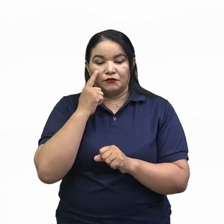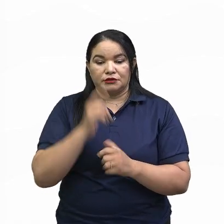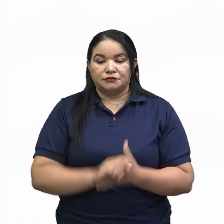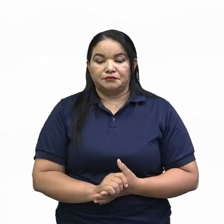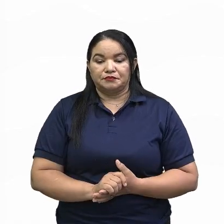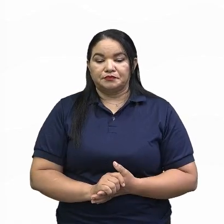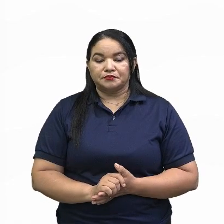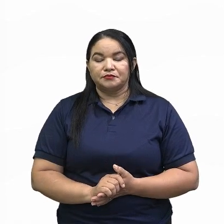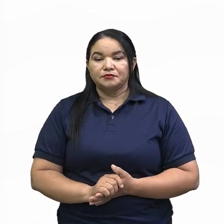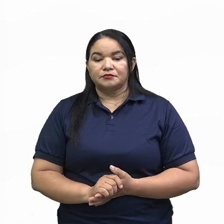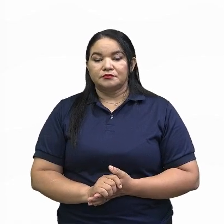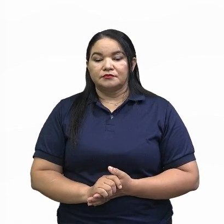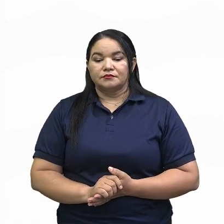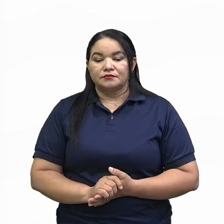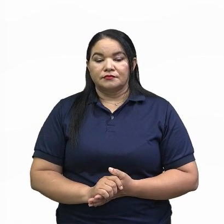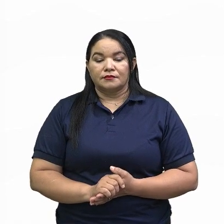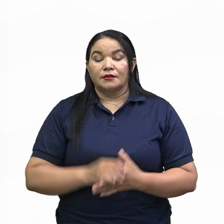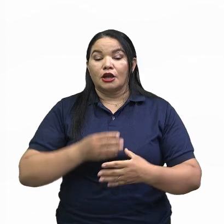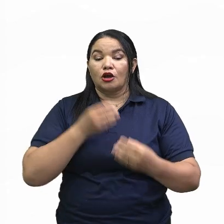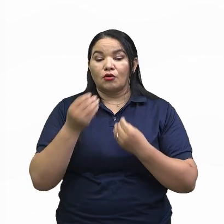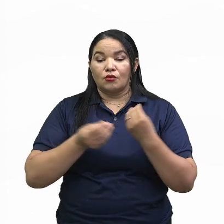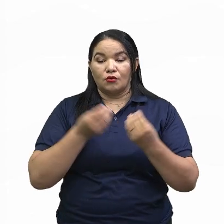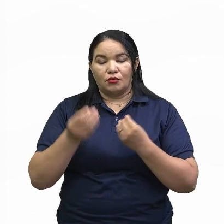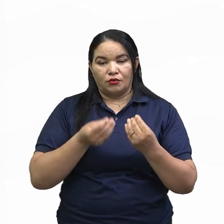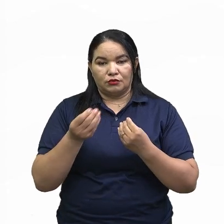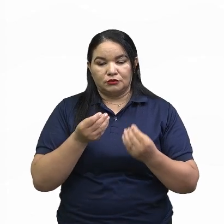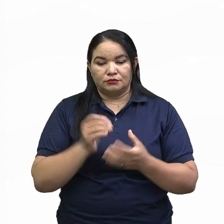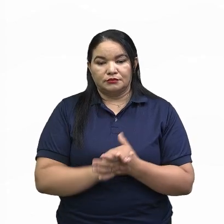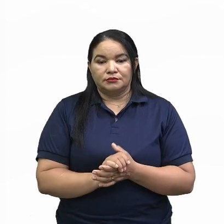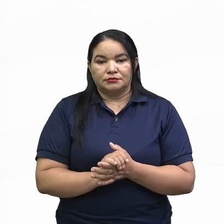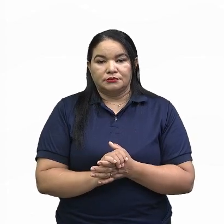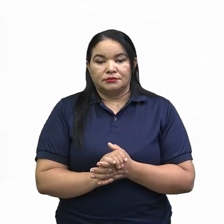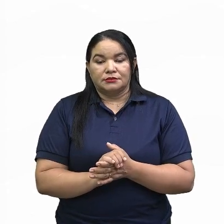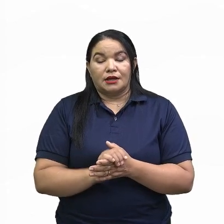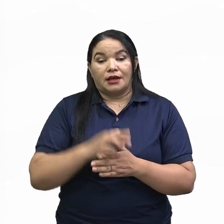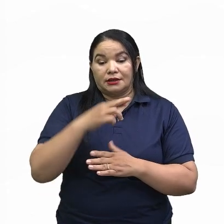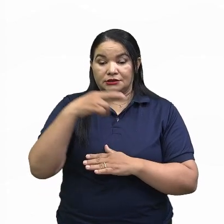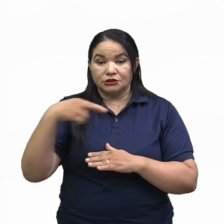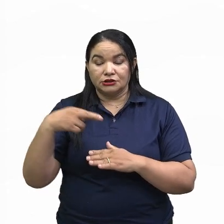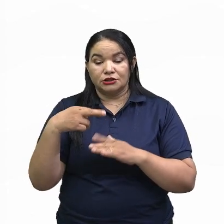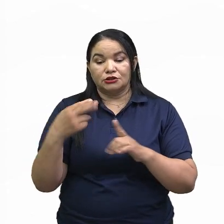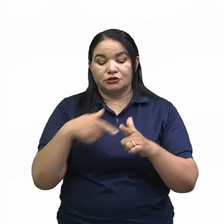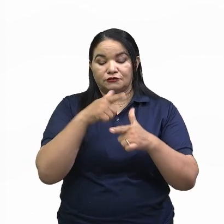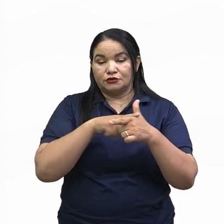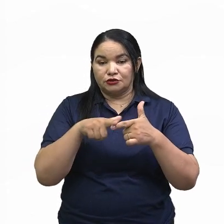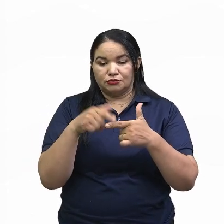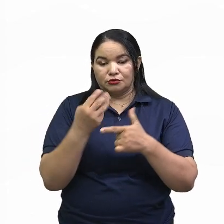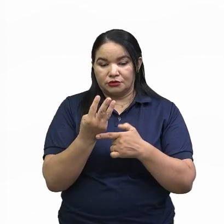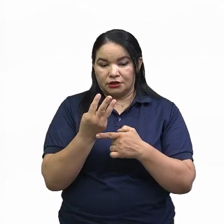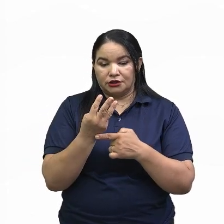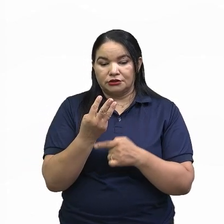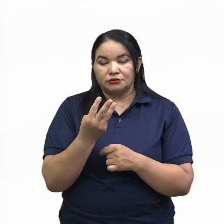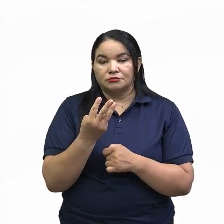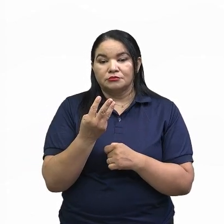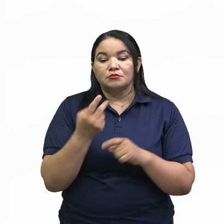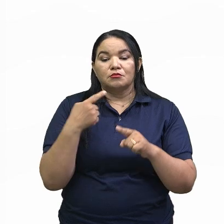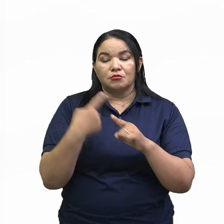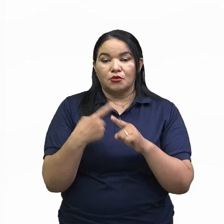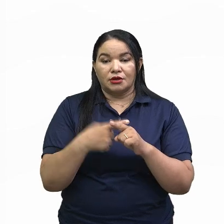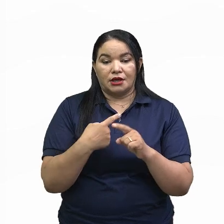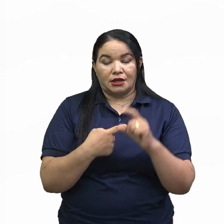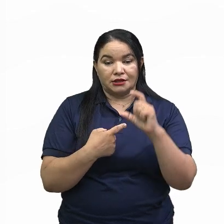cartela que a resistência é dividida por 3, no caso dos 3 geradores